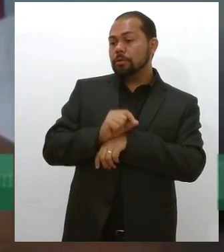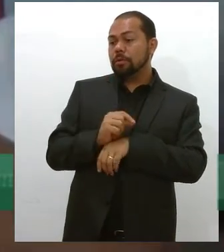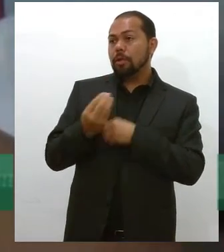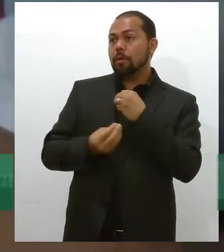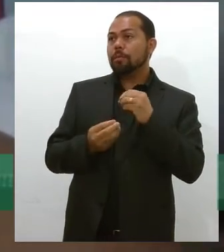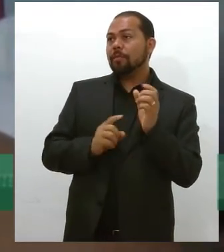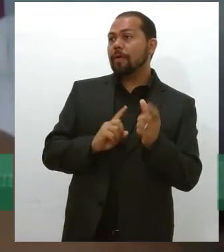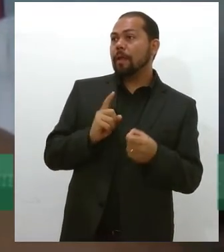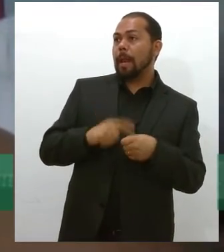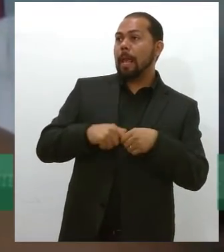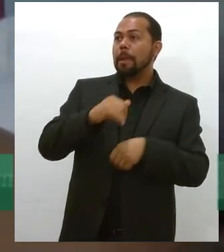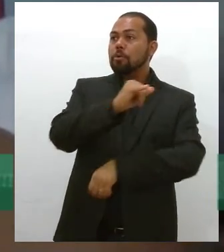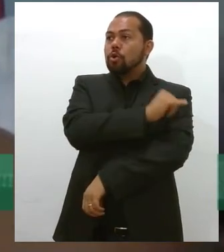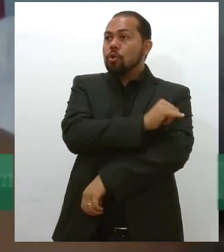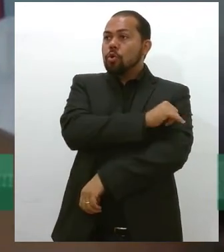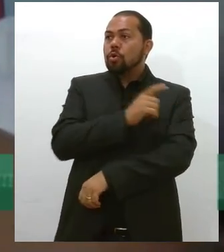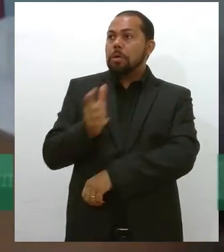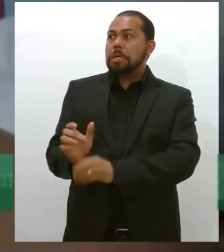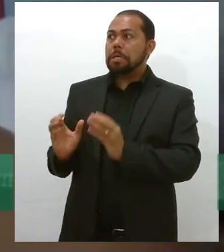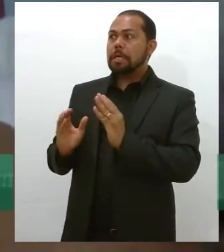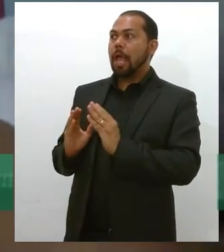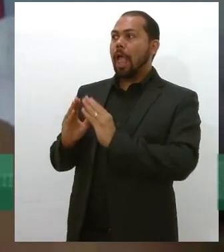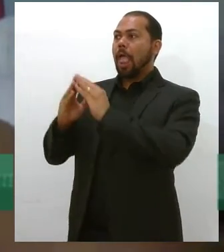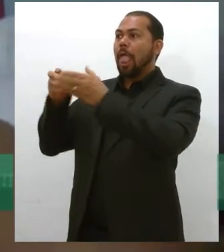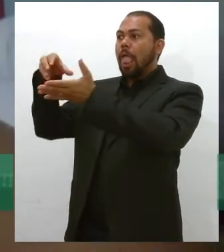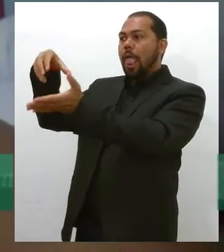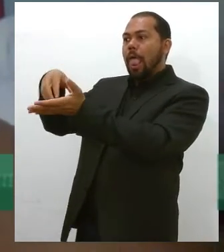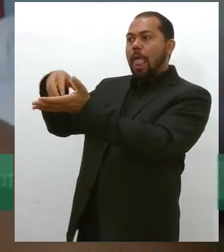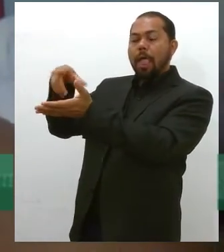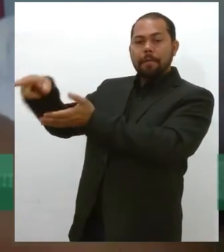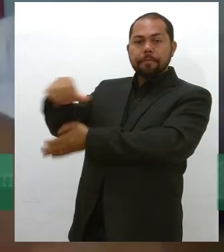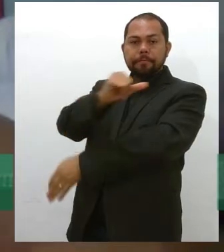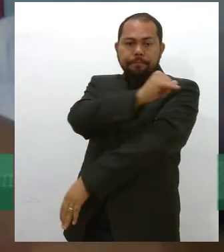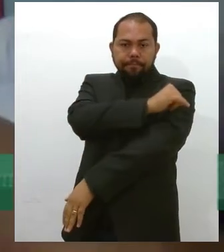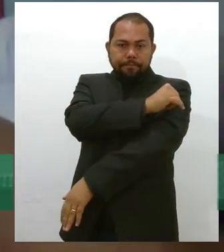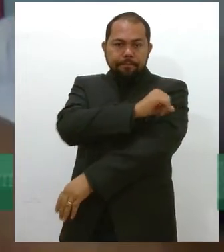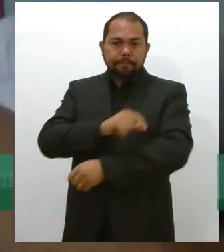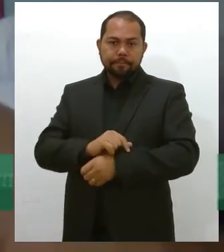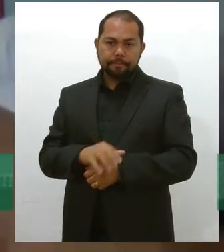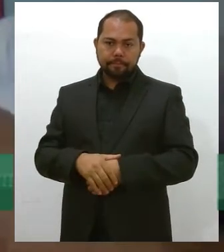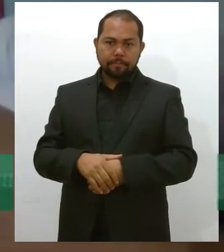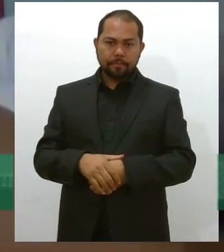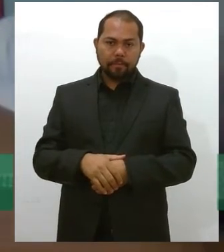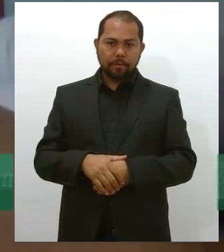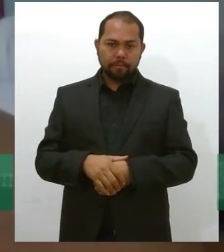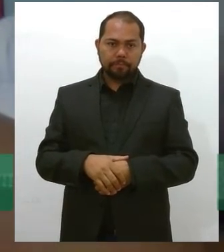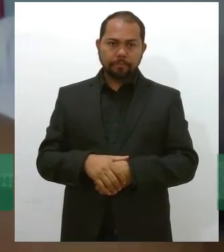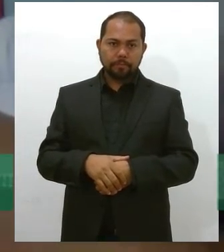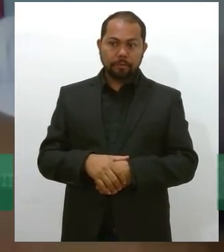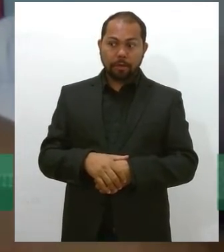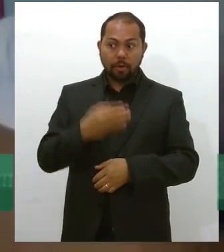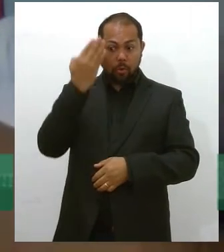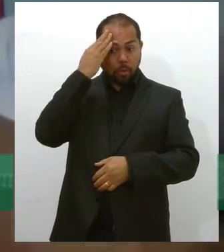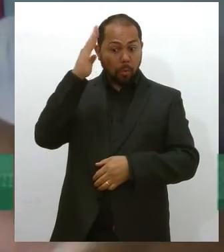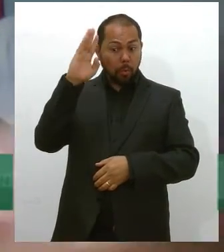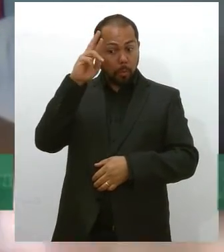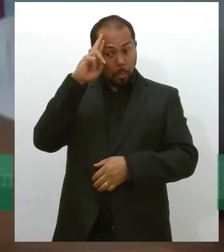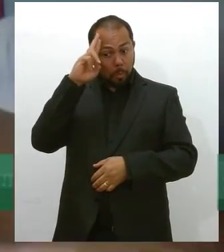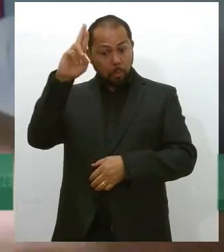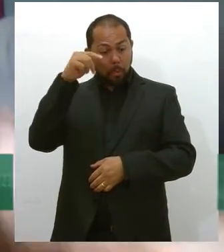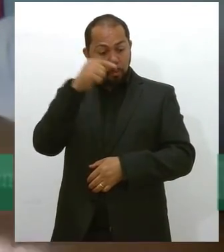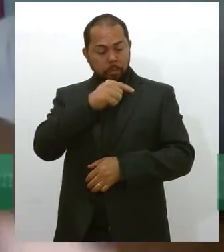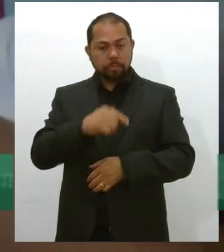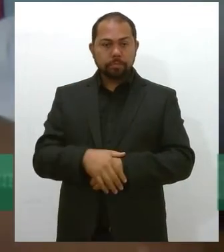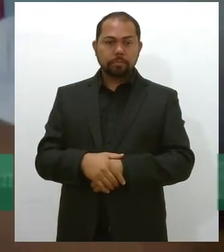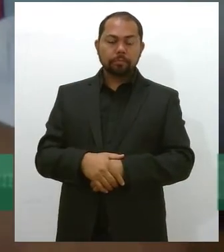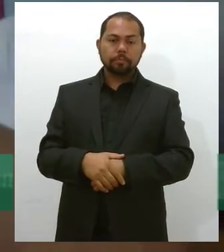corte agora, uma corte mais com características de Estado monárquico, né, e constitucional. Então, isso tudo